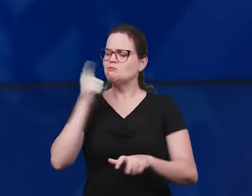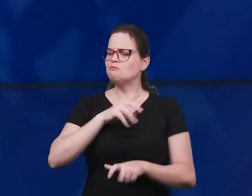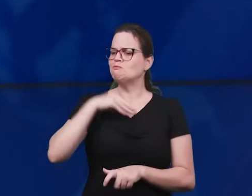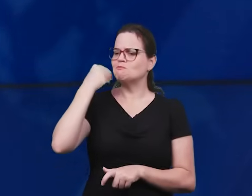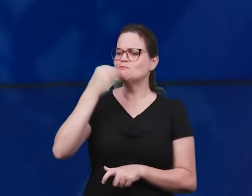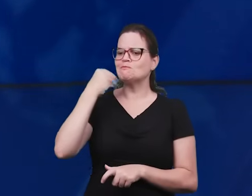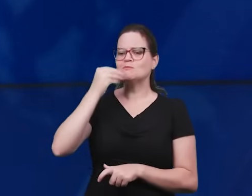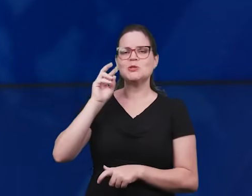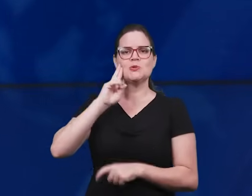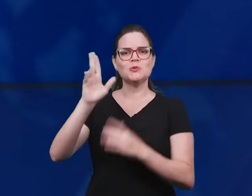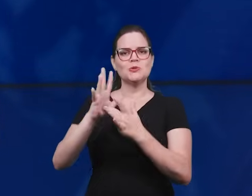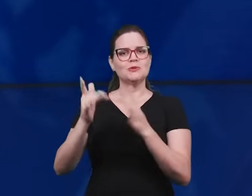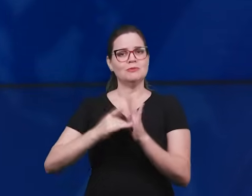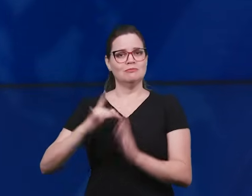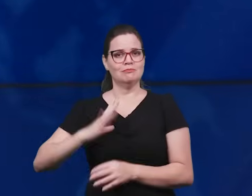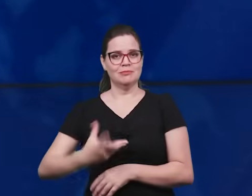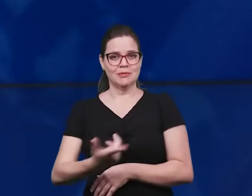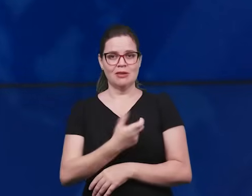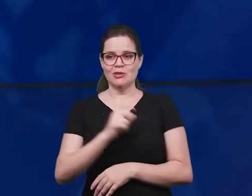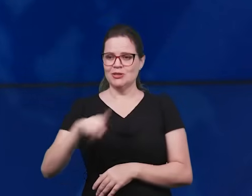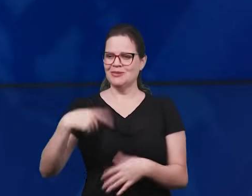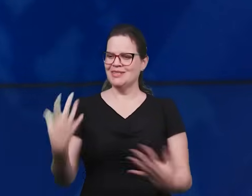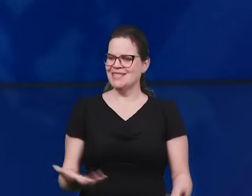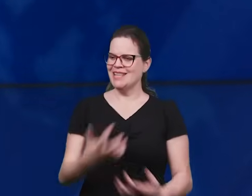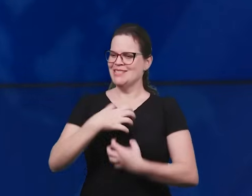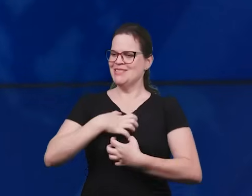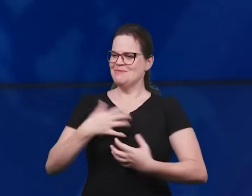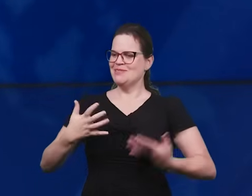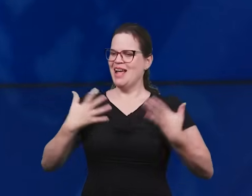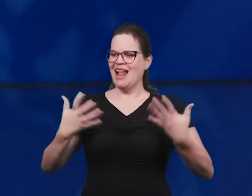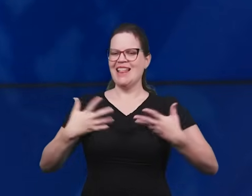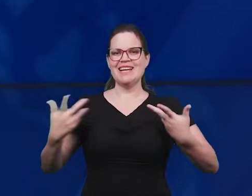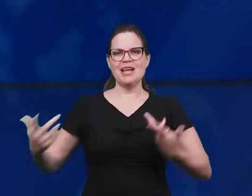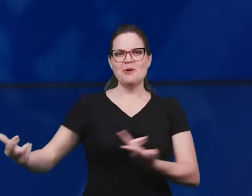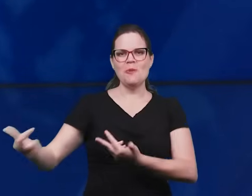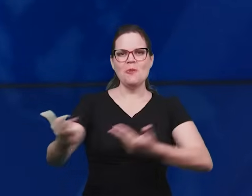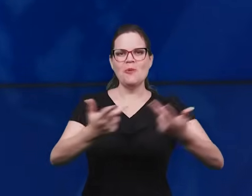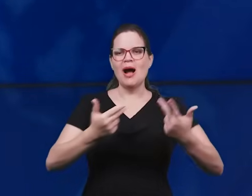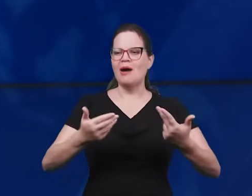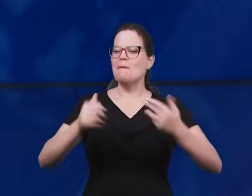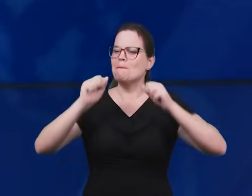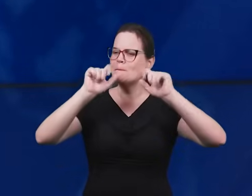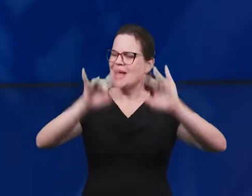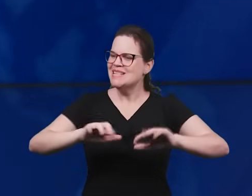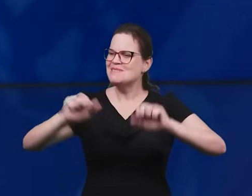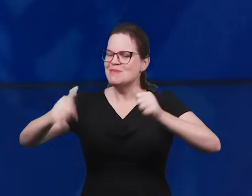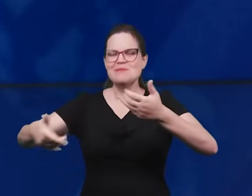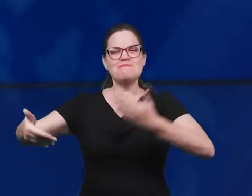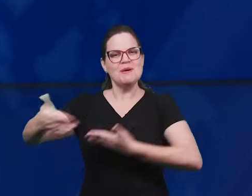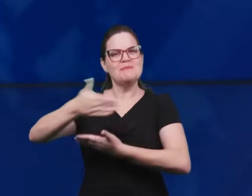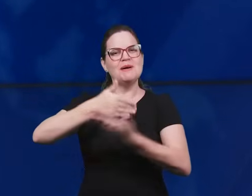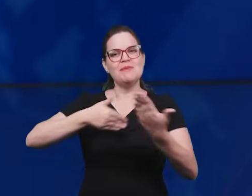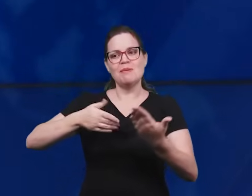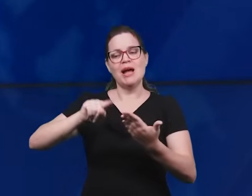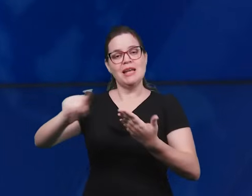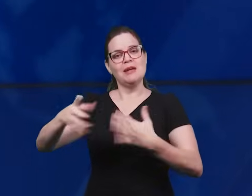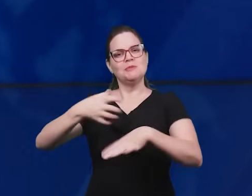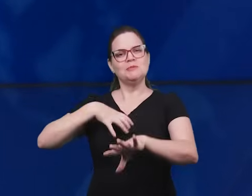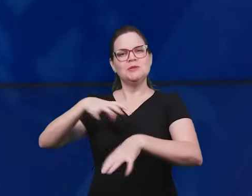Jesus. Temos a mesma alegria de compartilhar as bênçãos de Deus com eles e eles